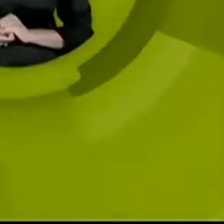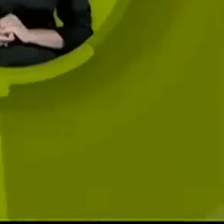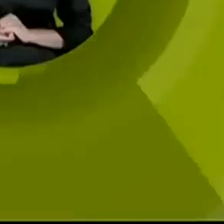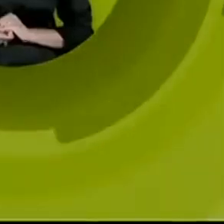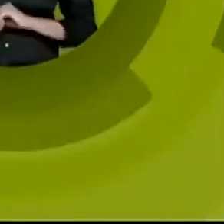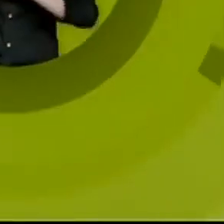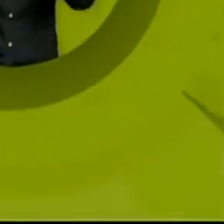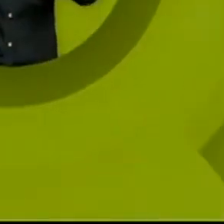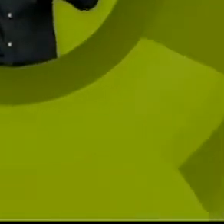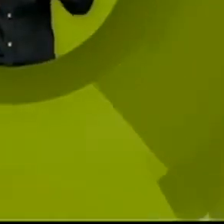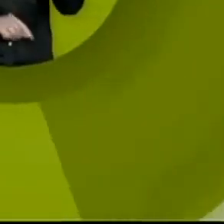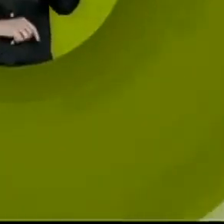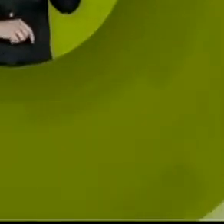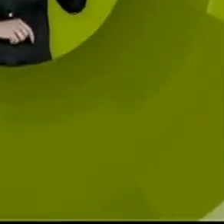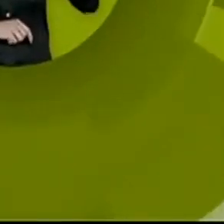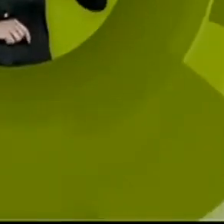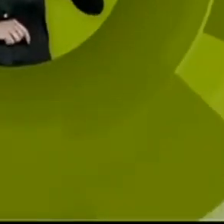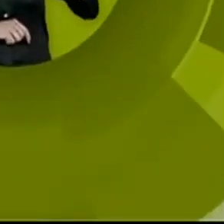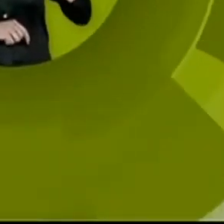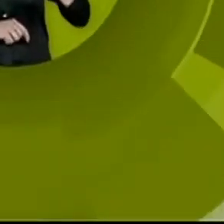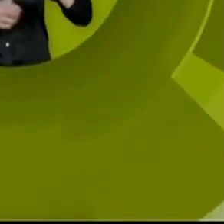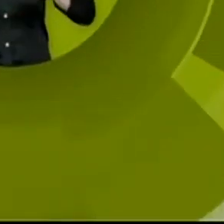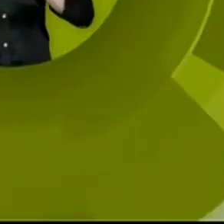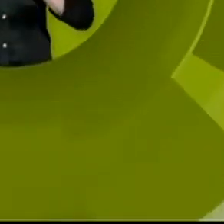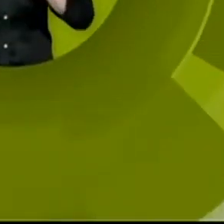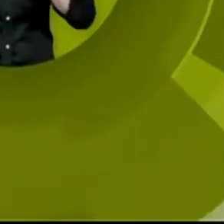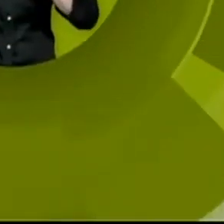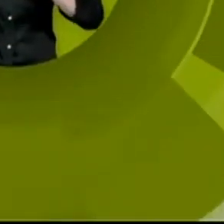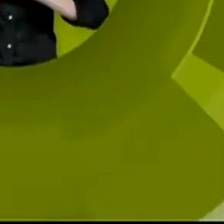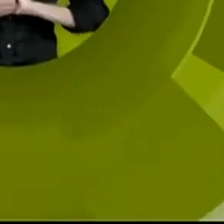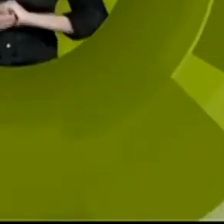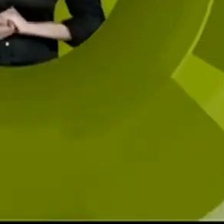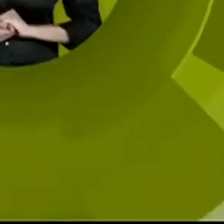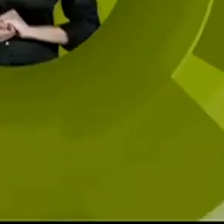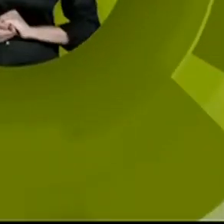O programa a seguir é livre para todos os públicos.